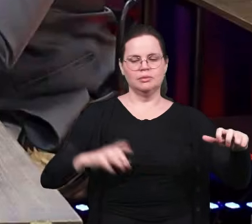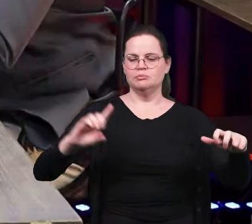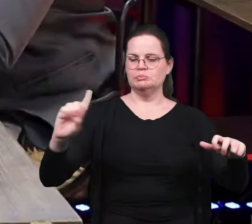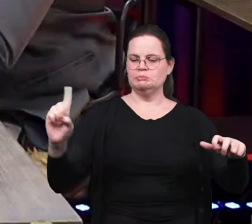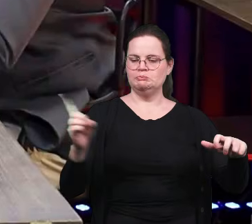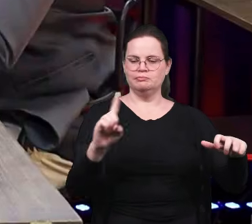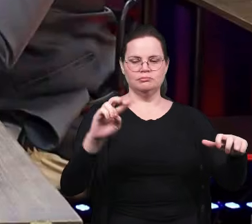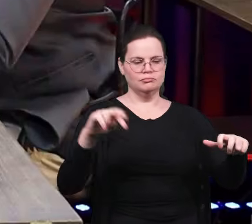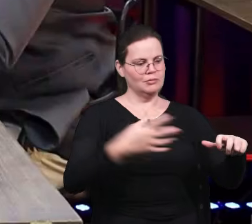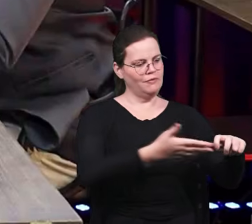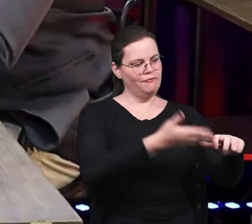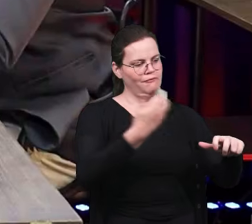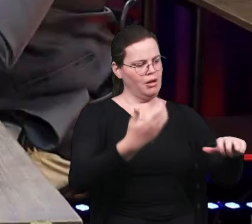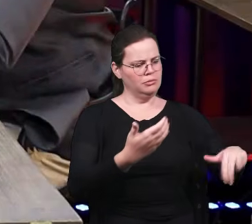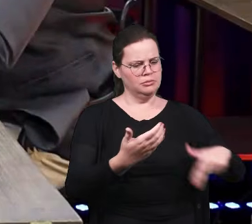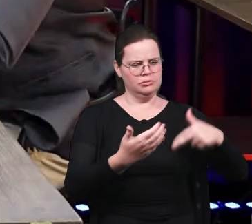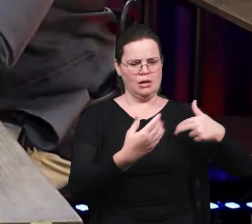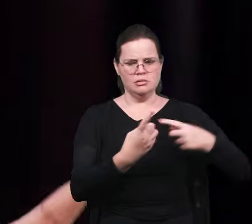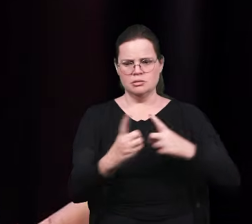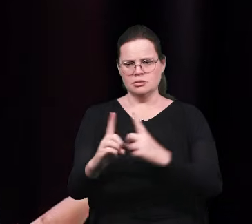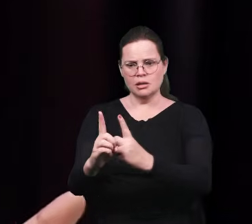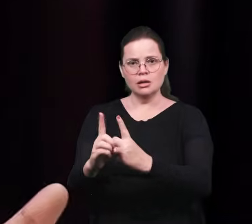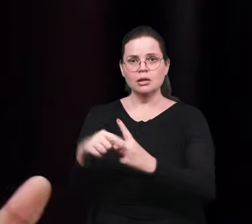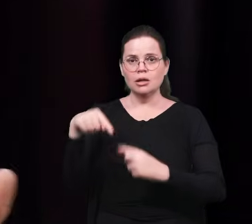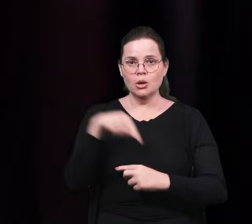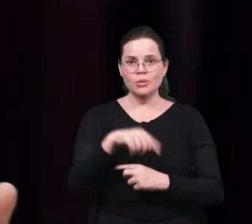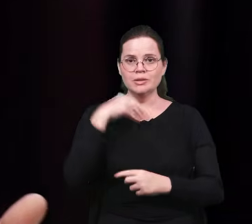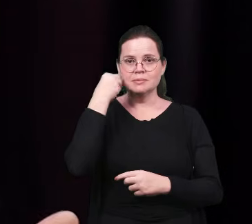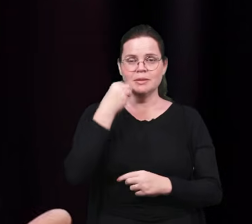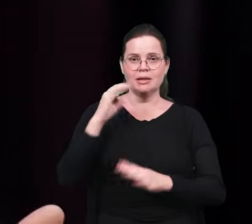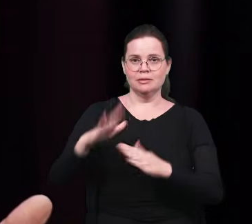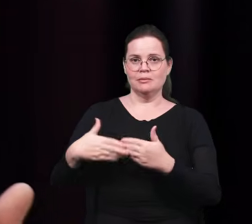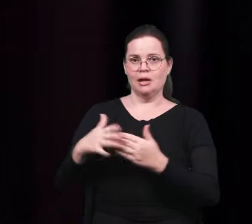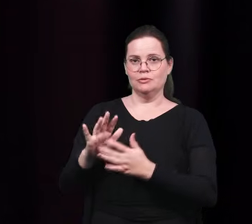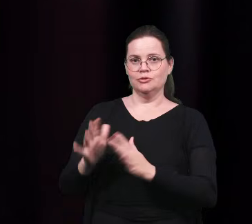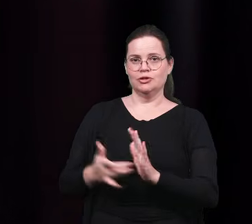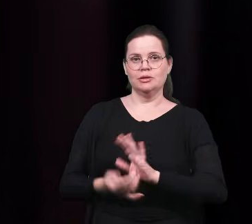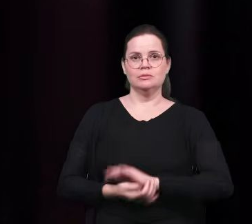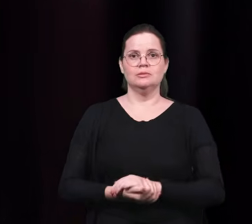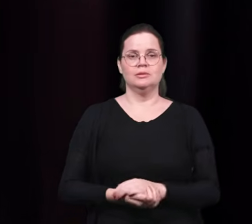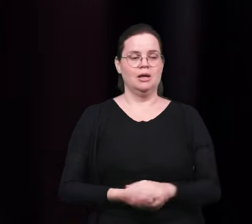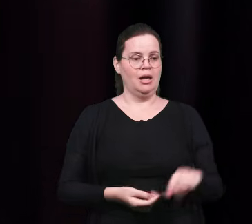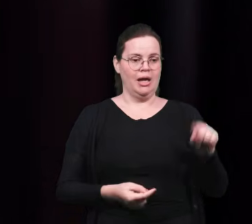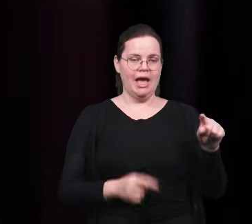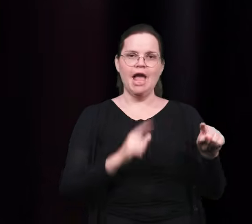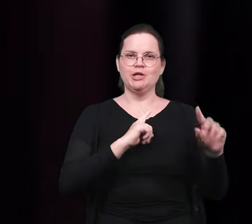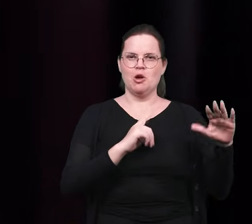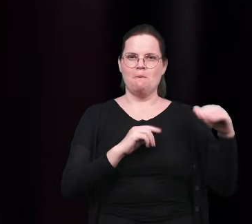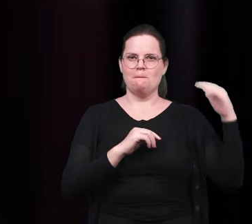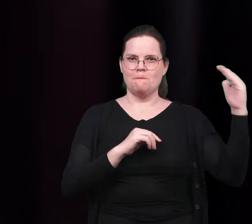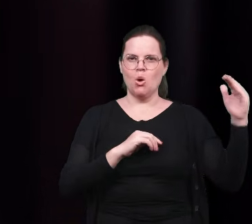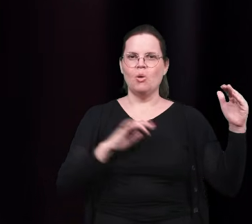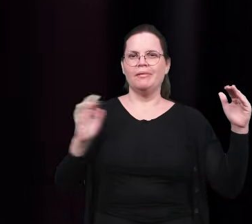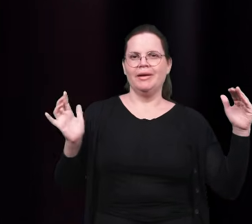Mateus, que tinha toda essa condição social elevada, privilegiada, embora rejeitado pelos seus, né,